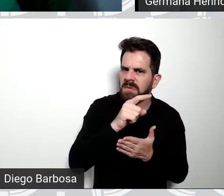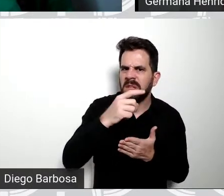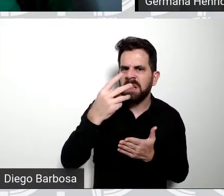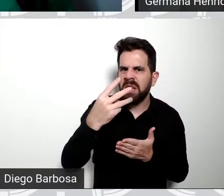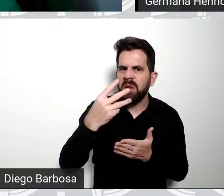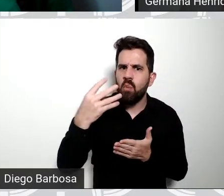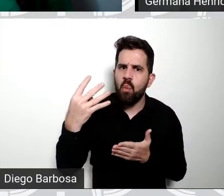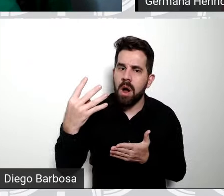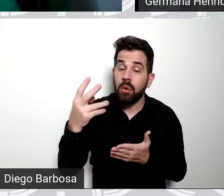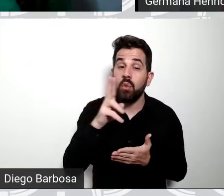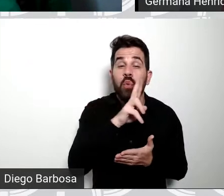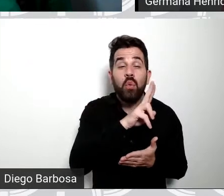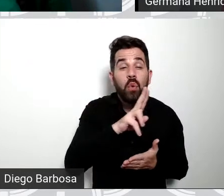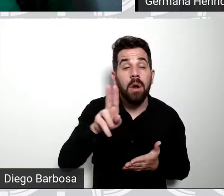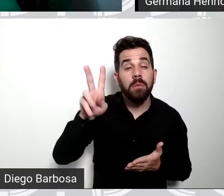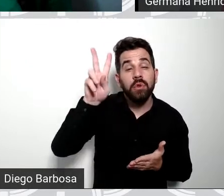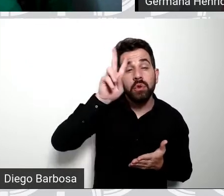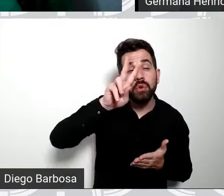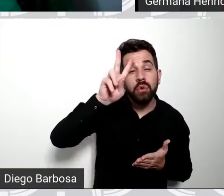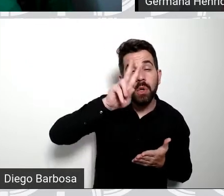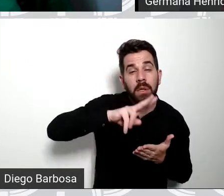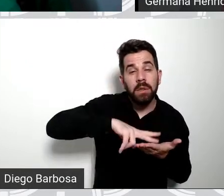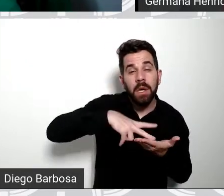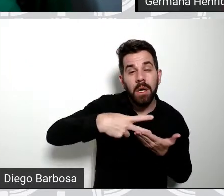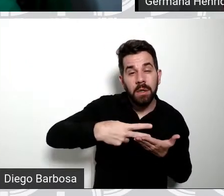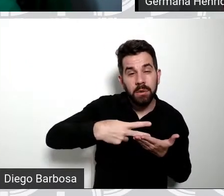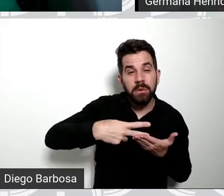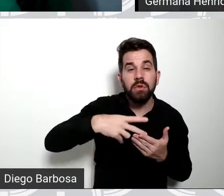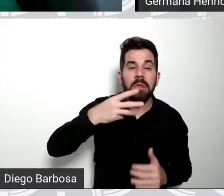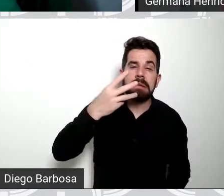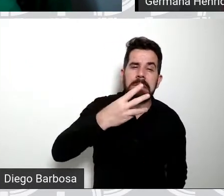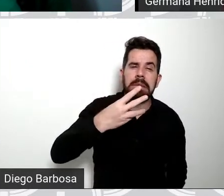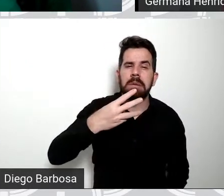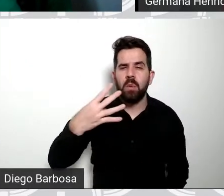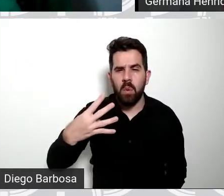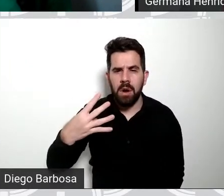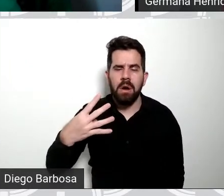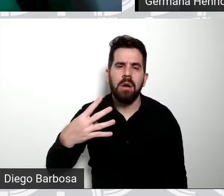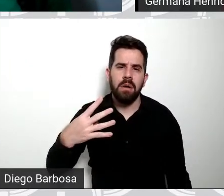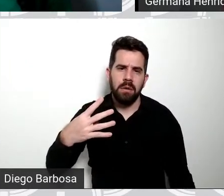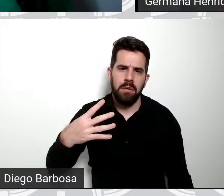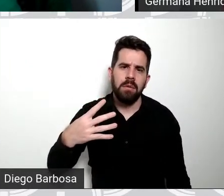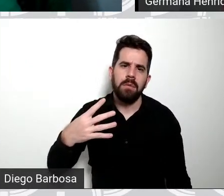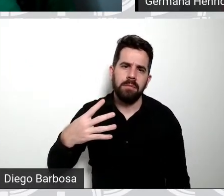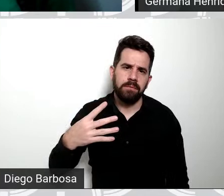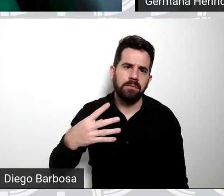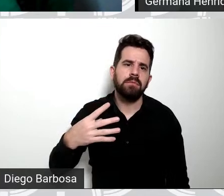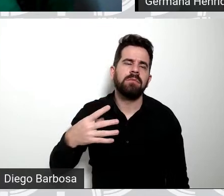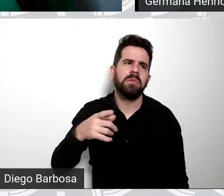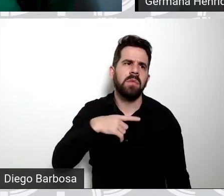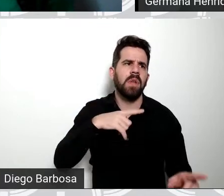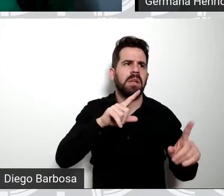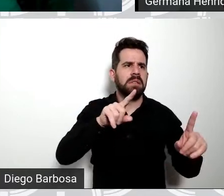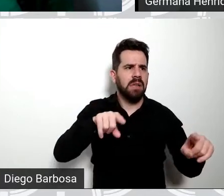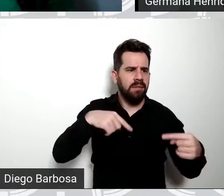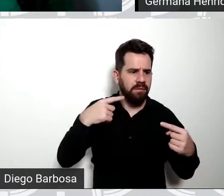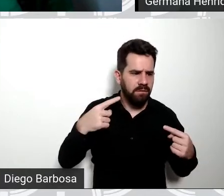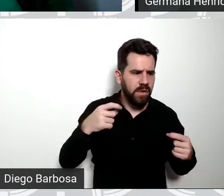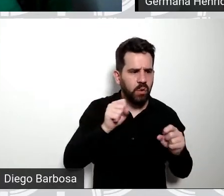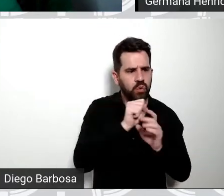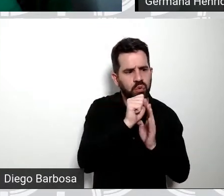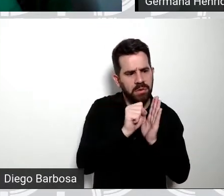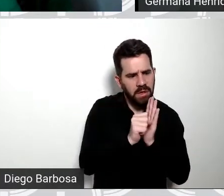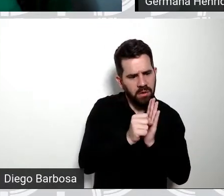3 ou 4. Eu não lembro. 3 ou 4. Desafios para o Século XXI, Tempo e Espaço